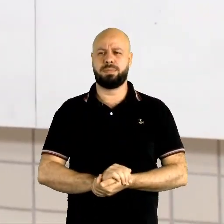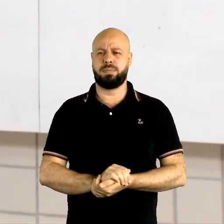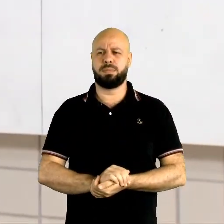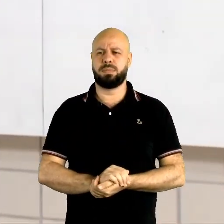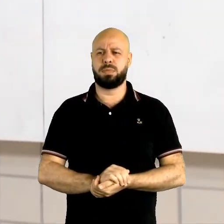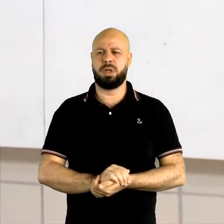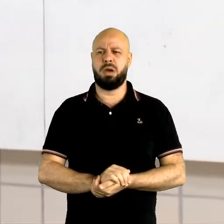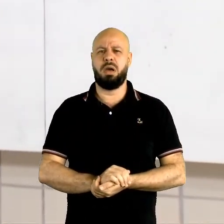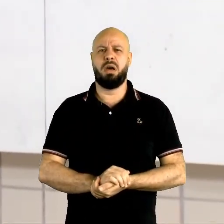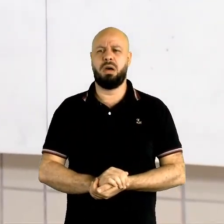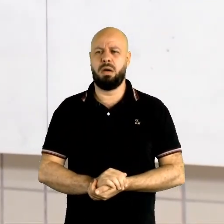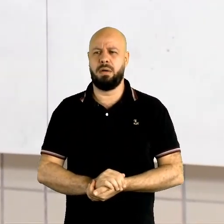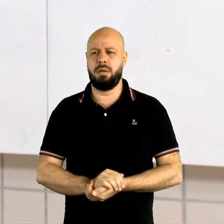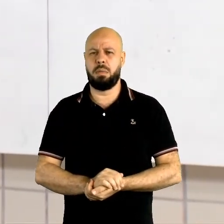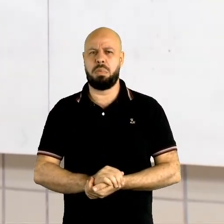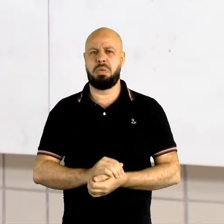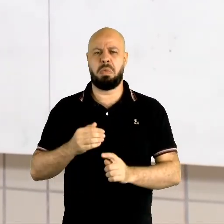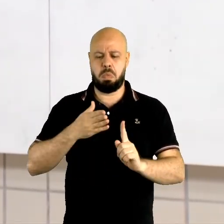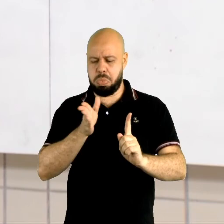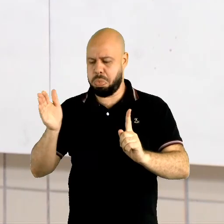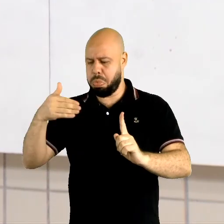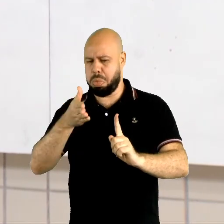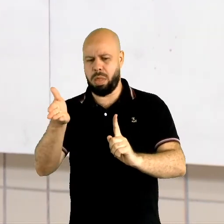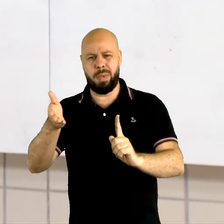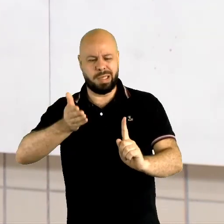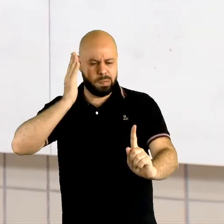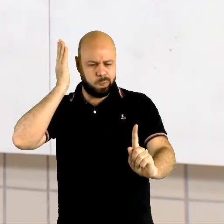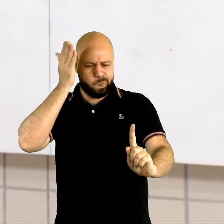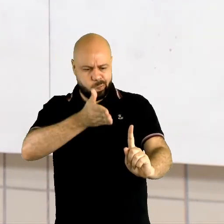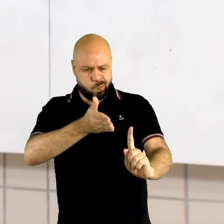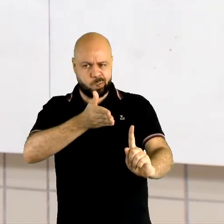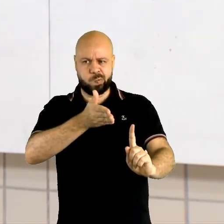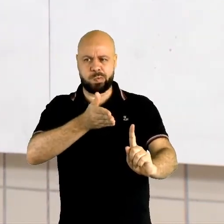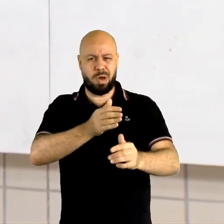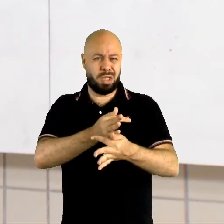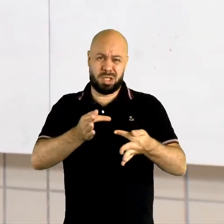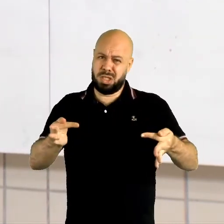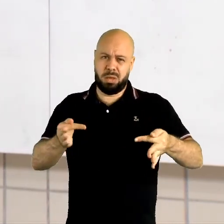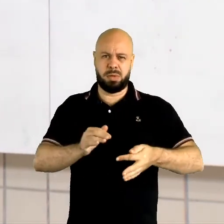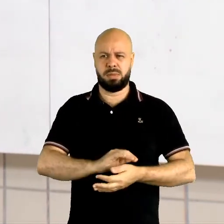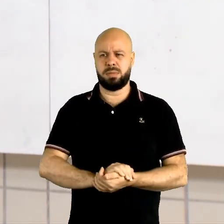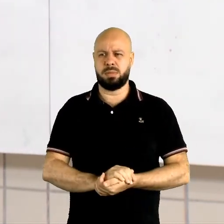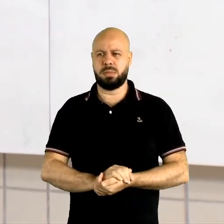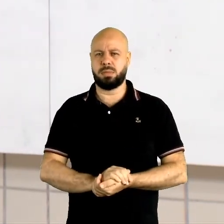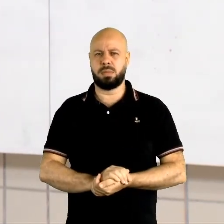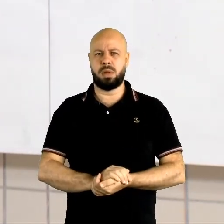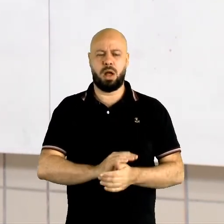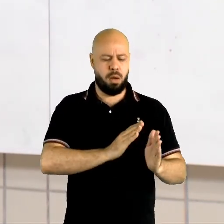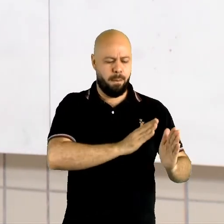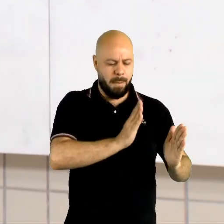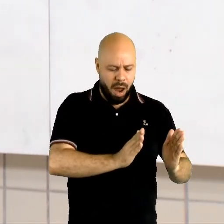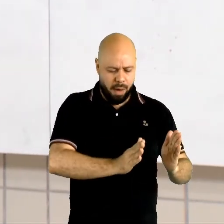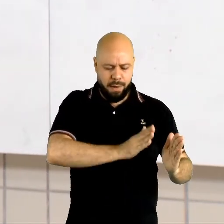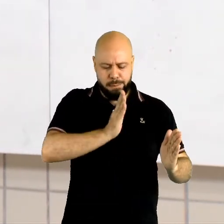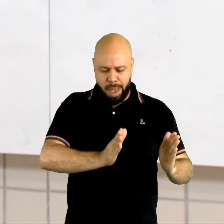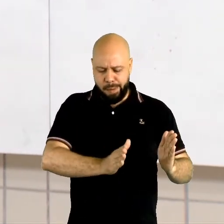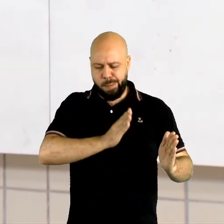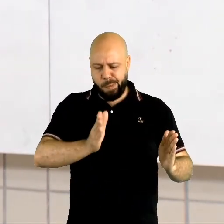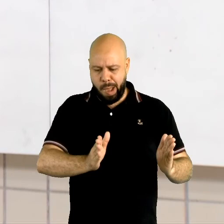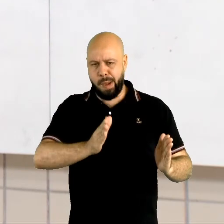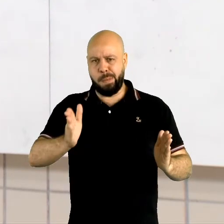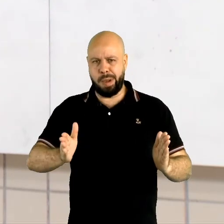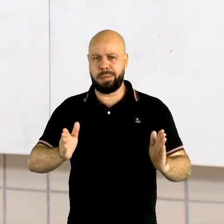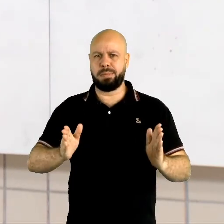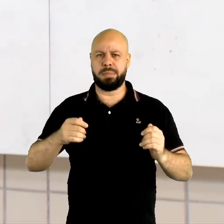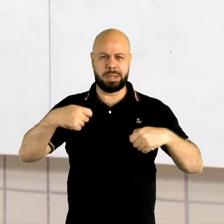não usa de muitos rodeios para falar uma coisa simples. Passo a passo para montar, os passos que